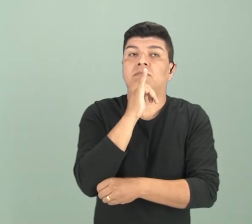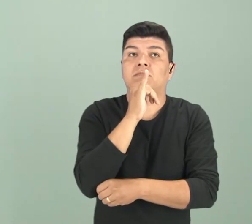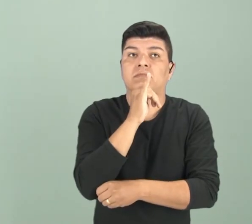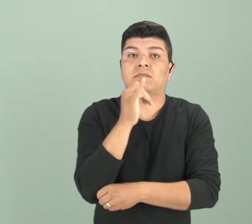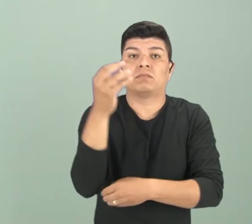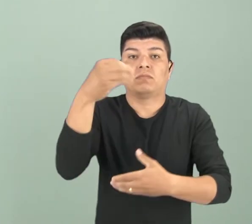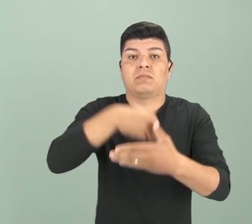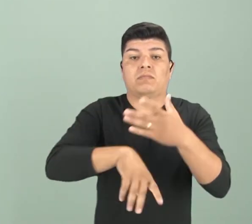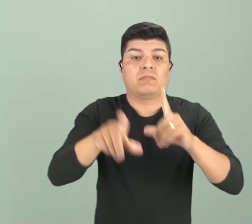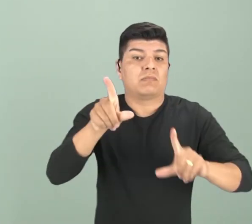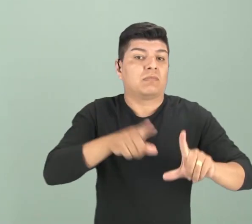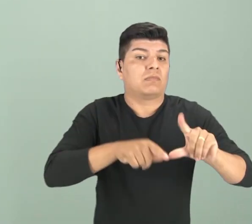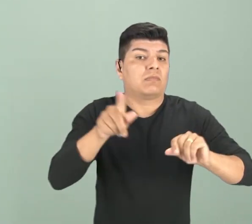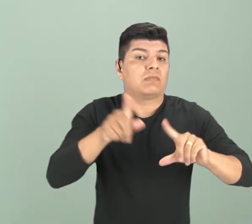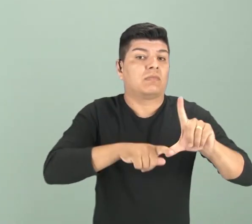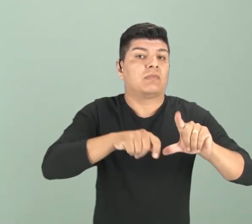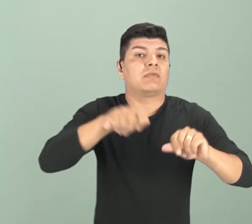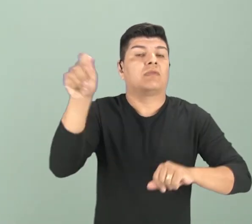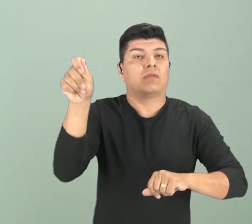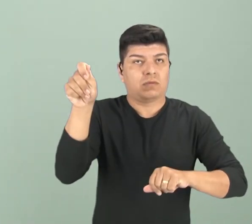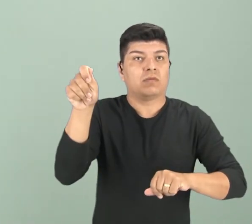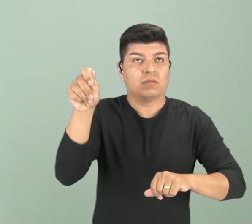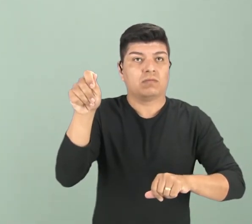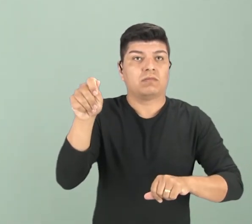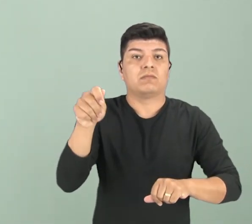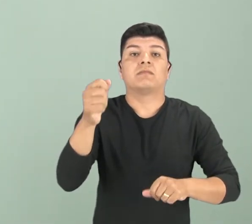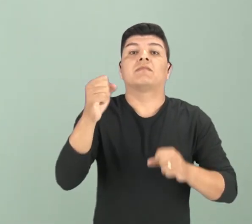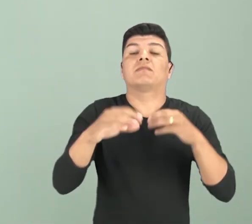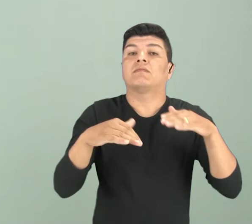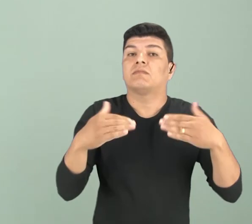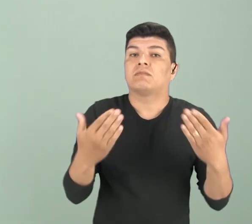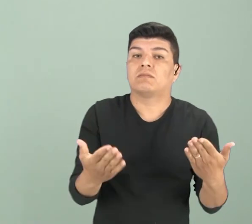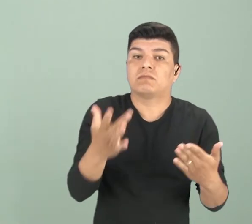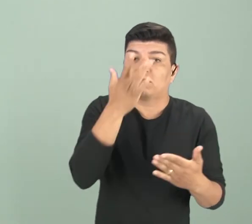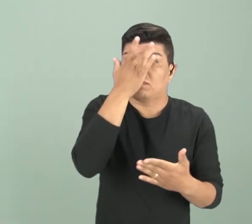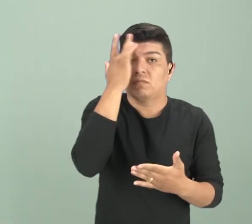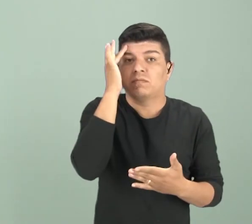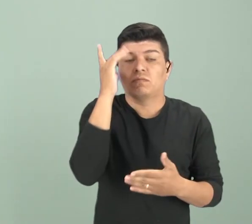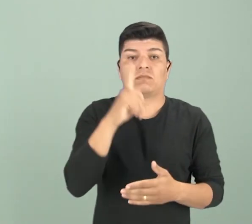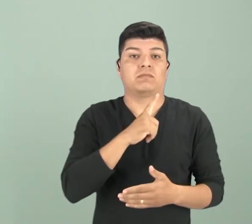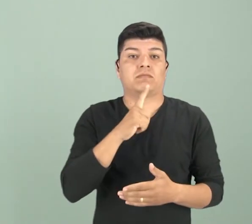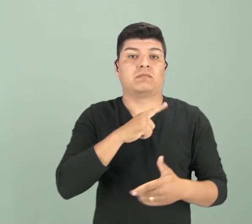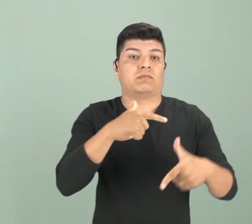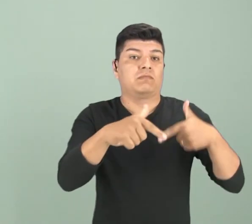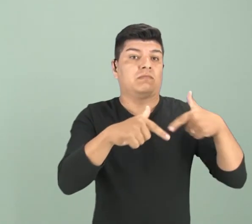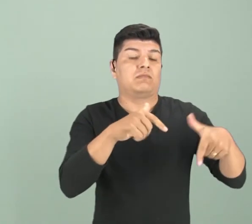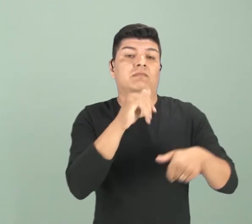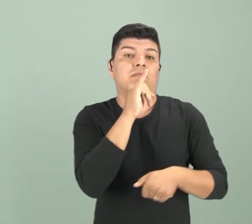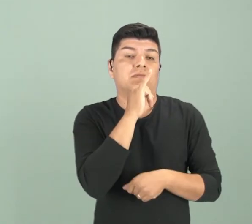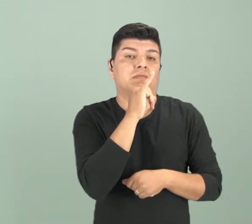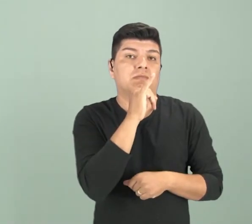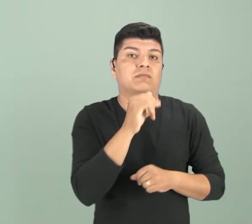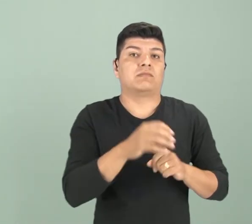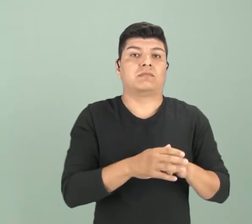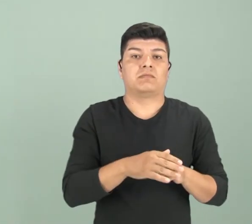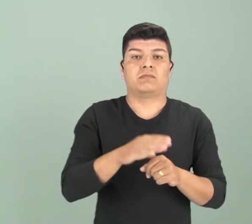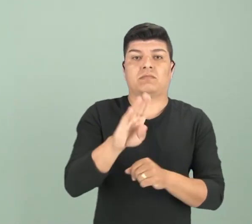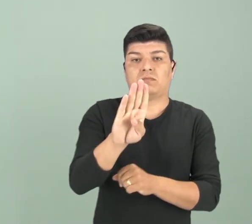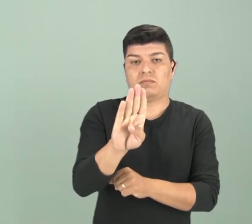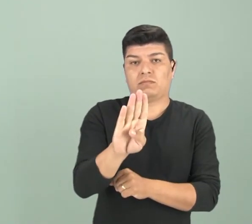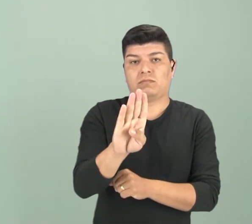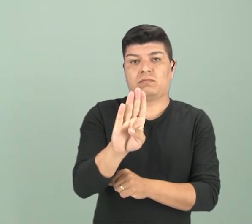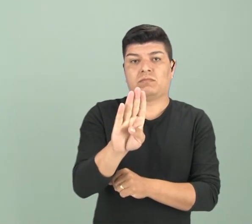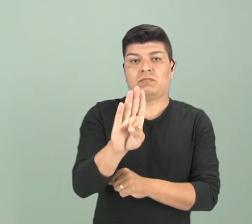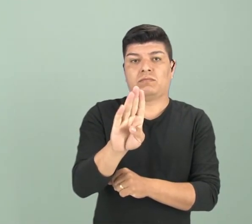do Acre, com esse tipo de migração, a gente pode citar as pessoas que têm um emprego, por exemplo, no Bujari, que é o